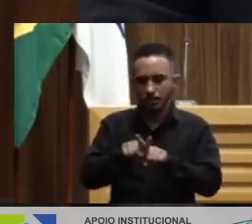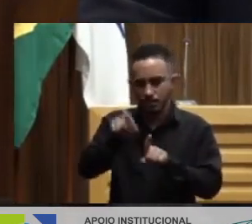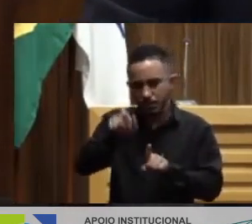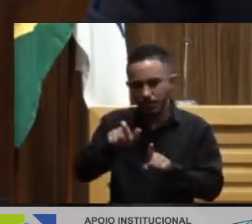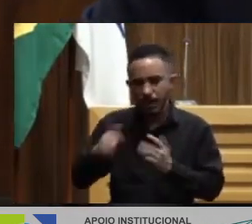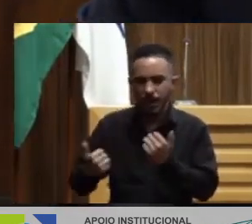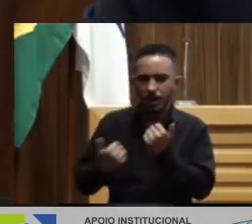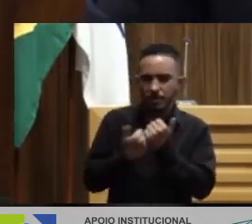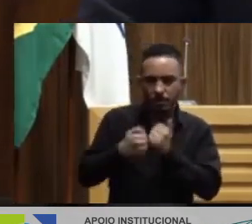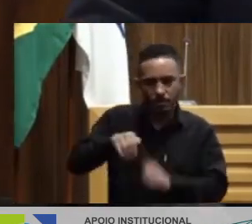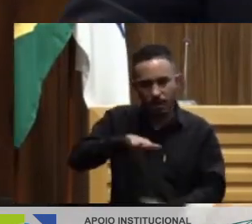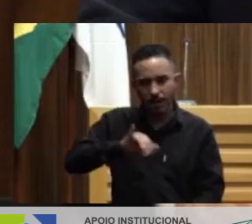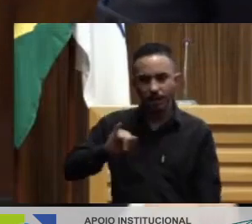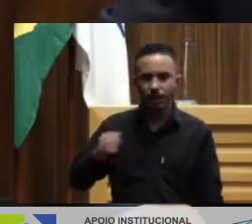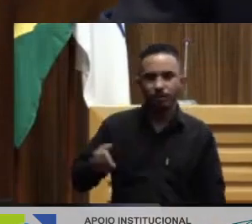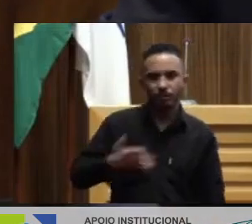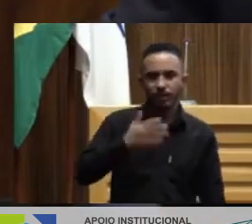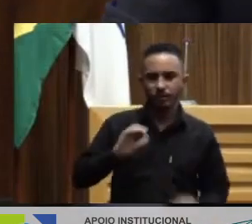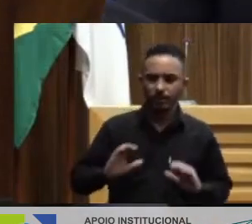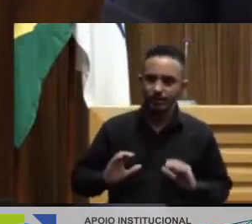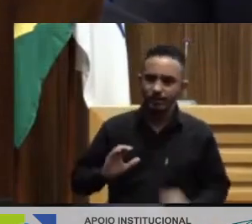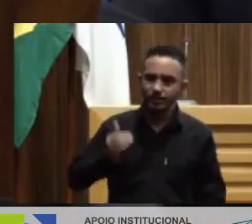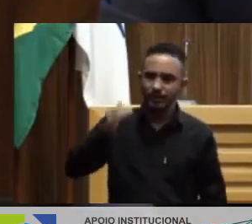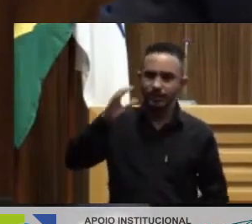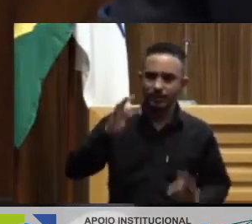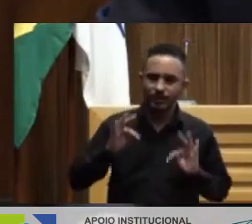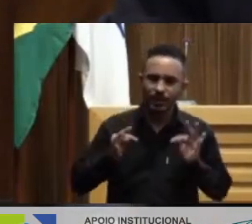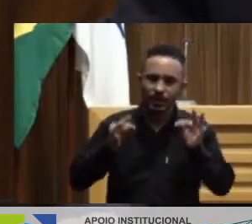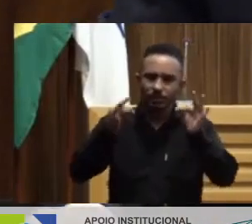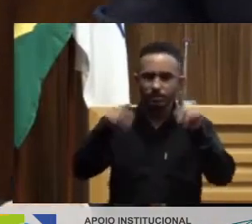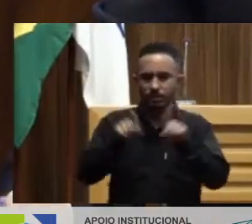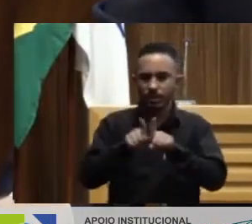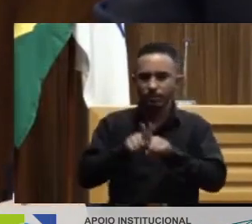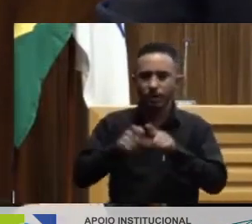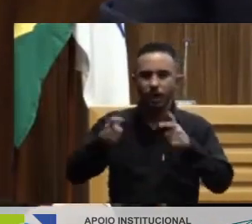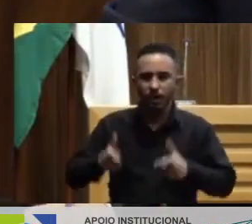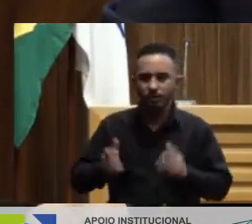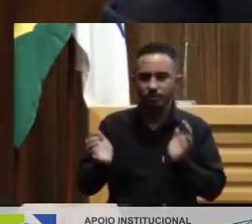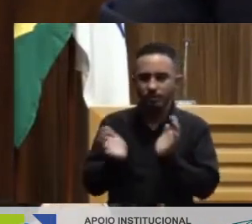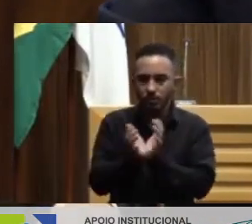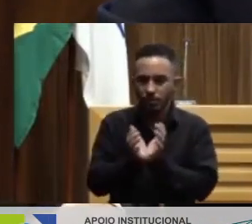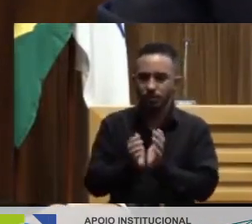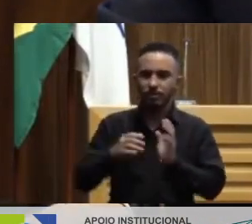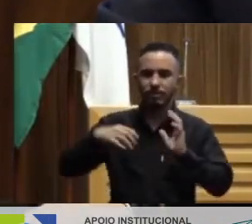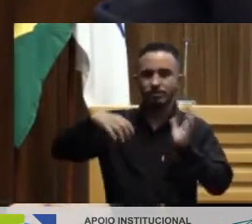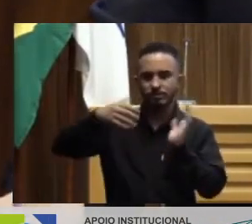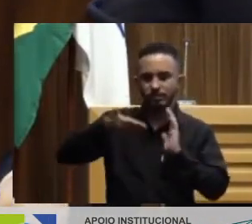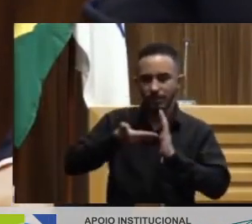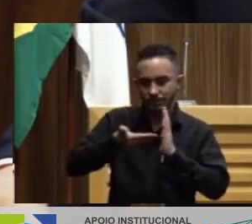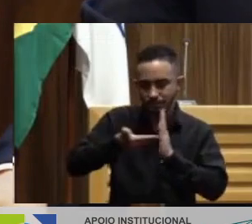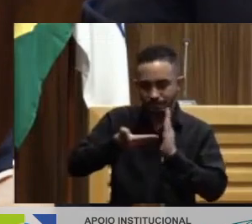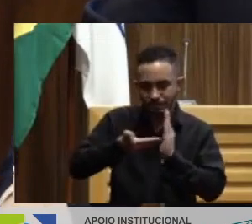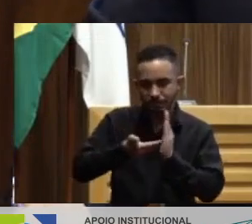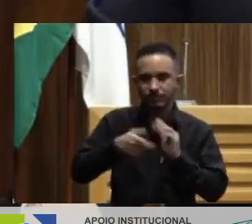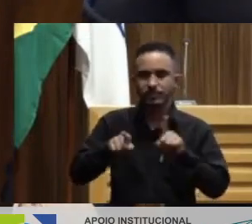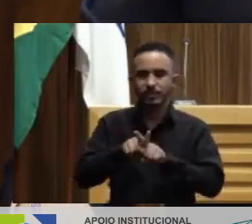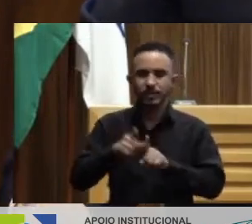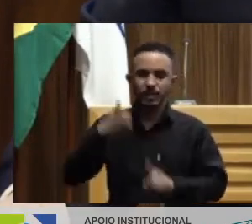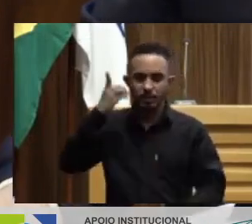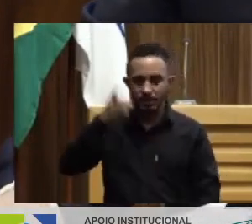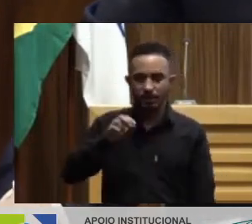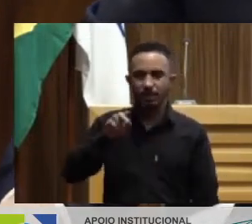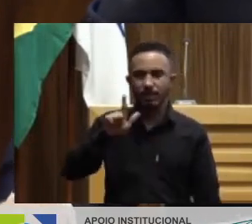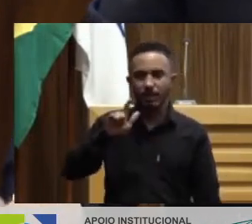apoiadores da inovação, da ciência, da tecnologia lá na Câmara dos Deputados, meu amigo deputado Vitor Lipe, deputado